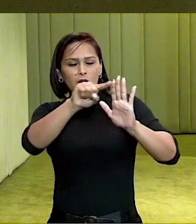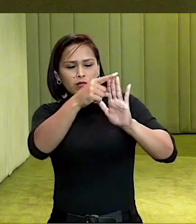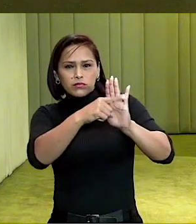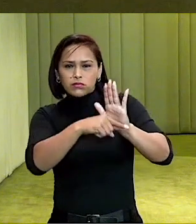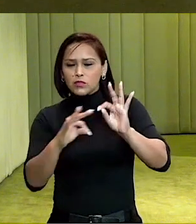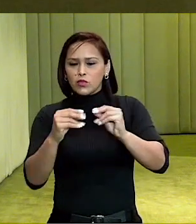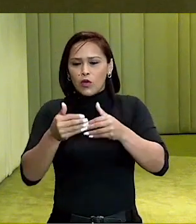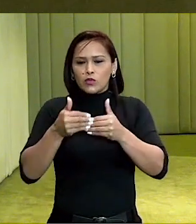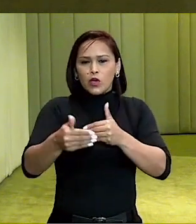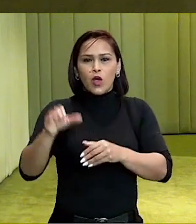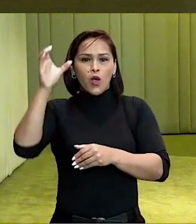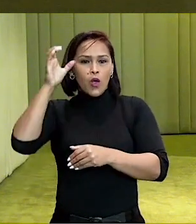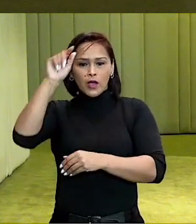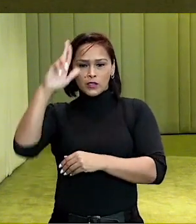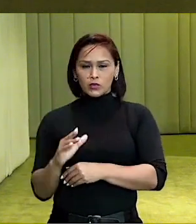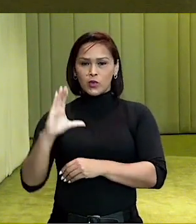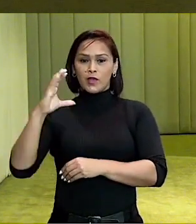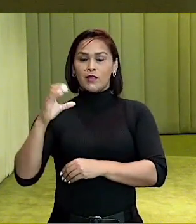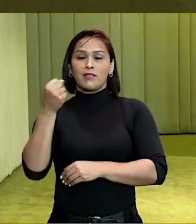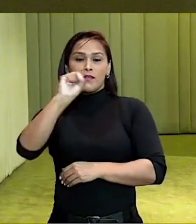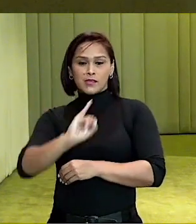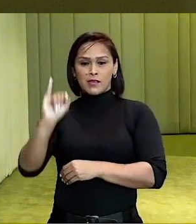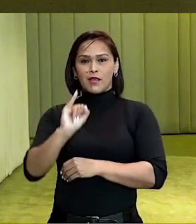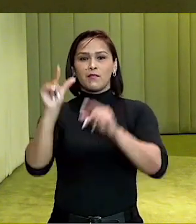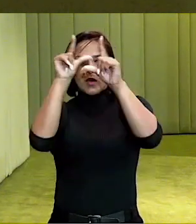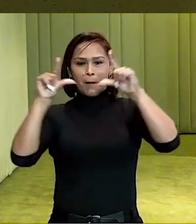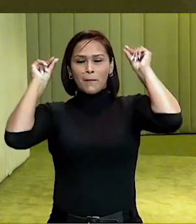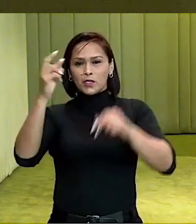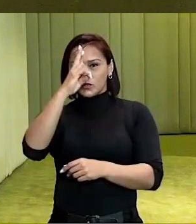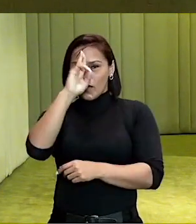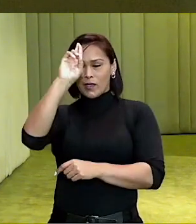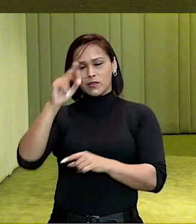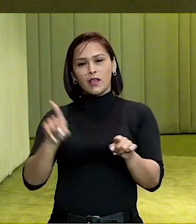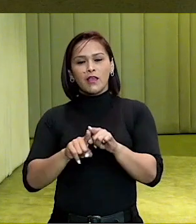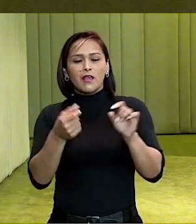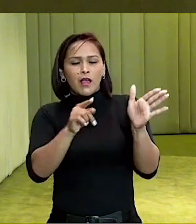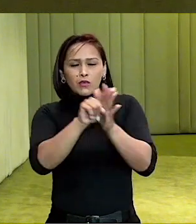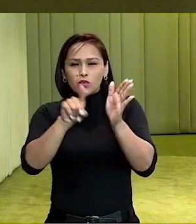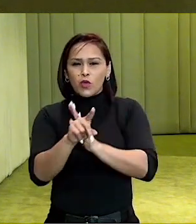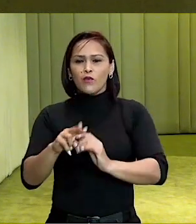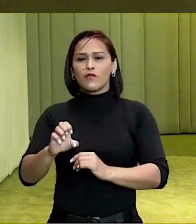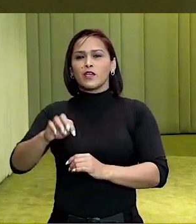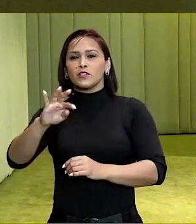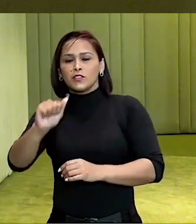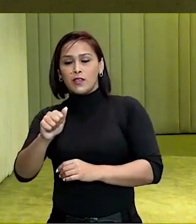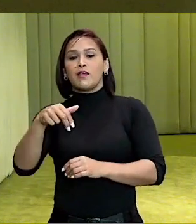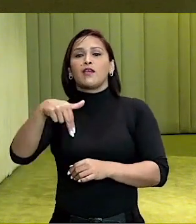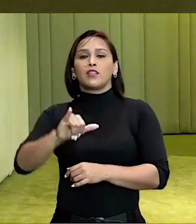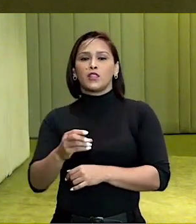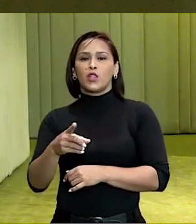com Coreia do Sul, Canadá, Singapura, México e Índia, as consultas com Vietnã e Indonésia